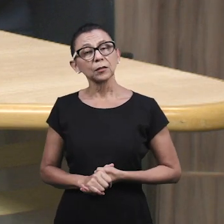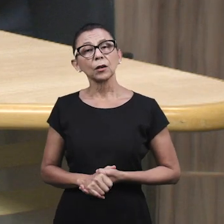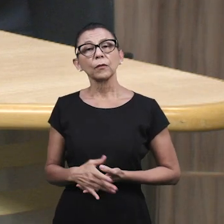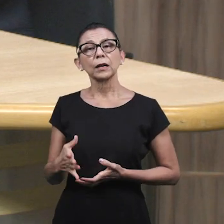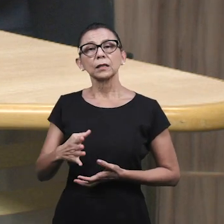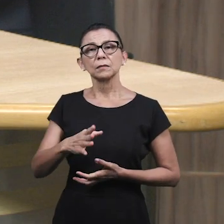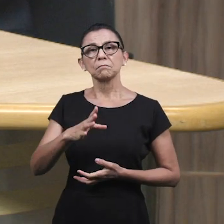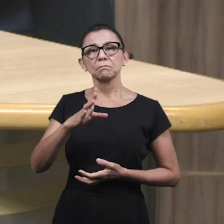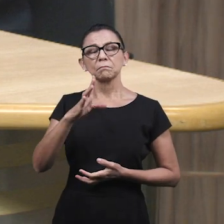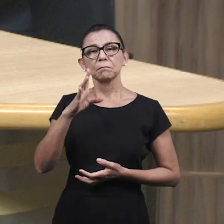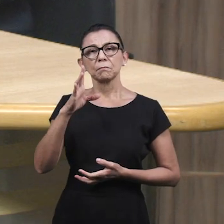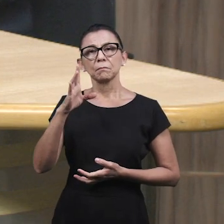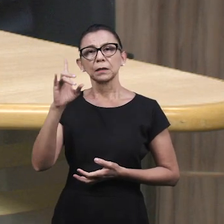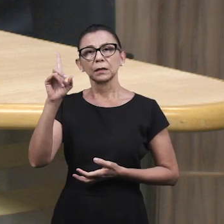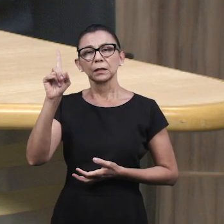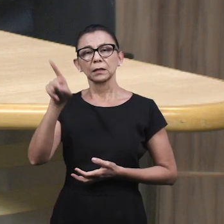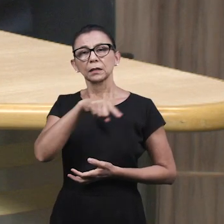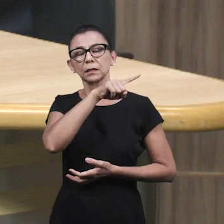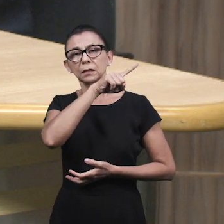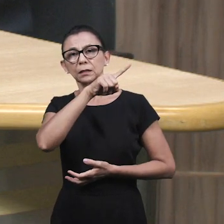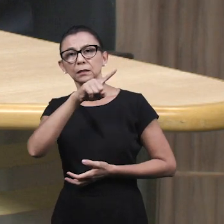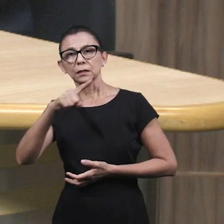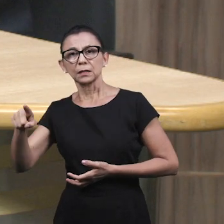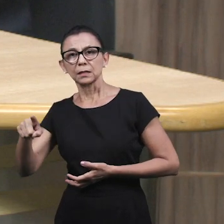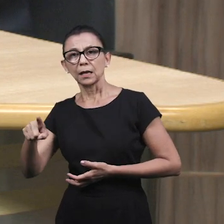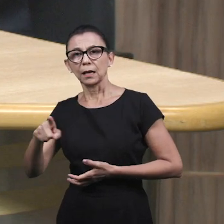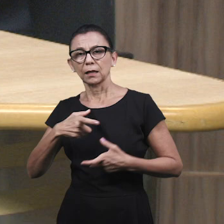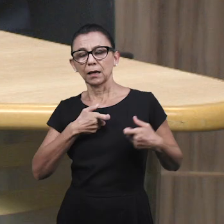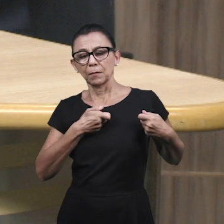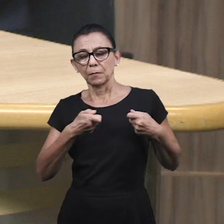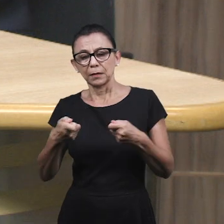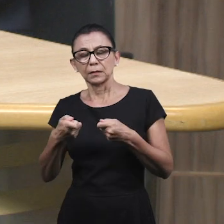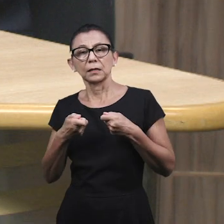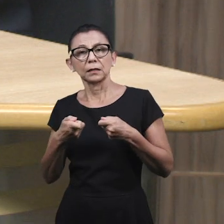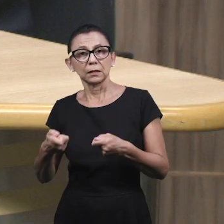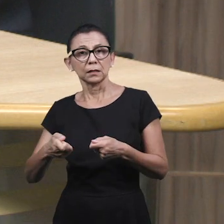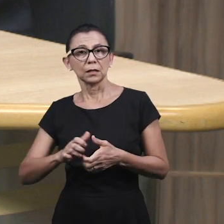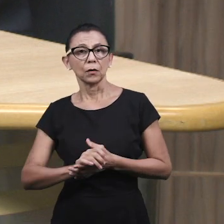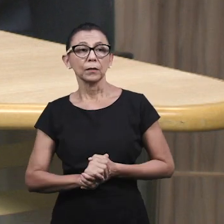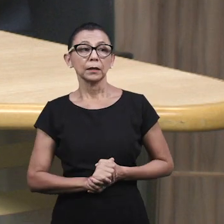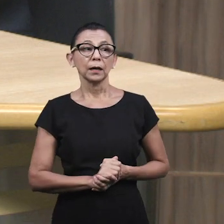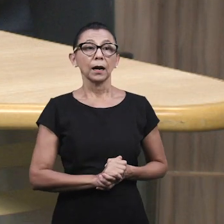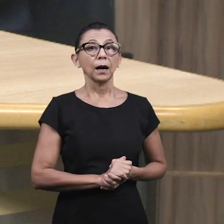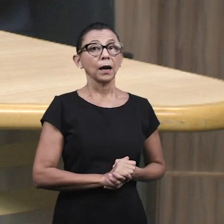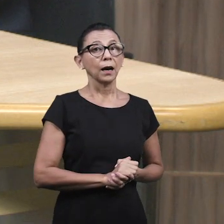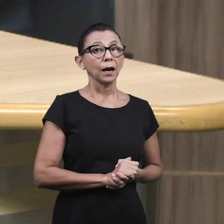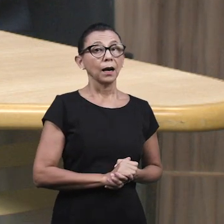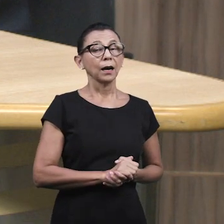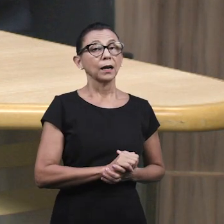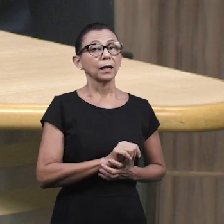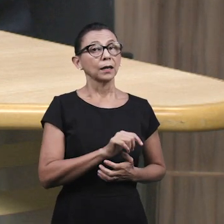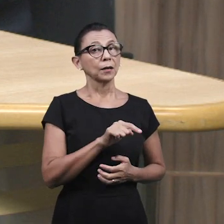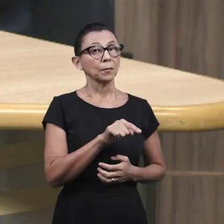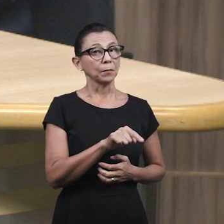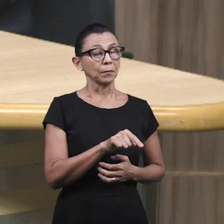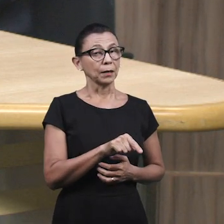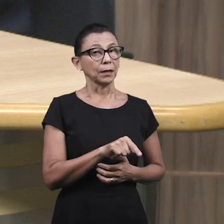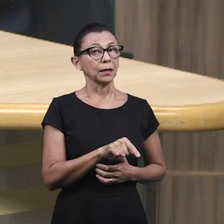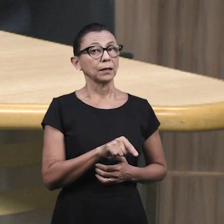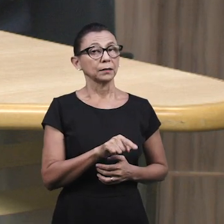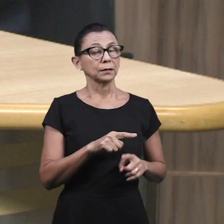Os cristãos, o que eles acharam? Eles acharam que Constantino estava se convertendo, e não. Constantino era